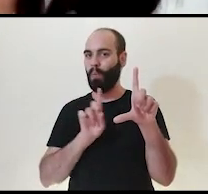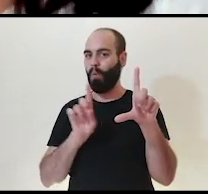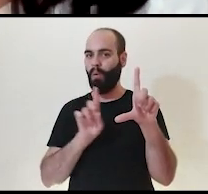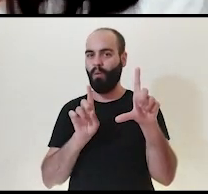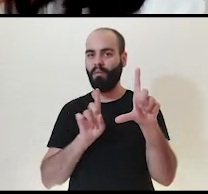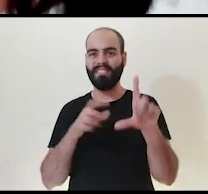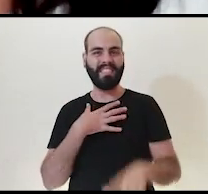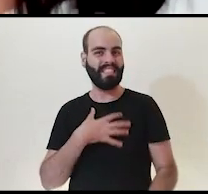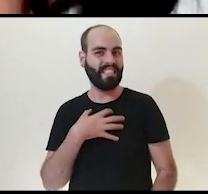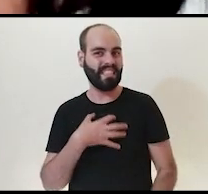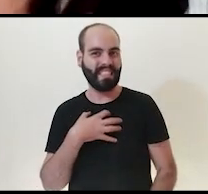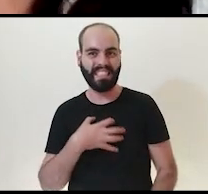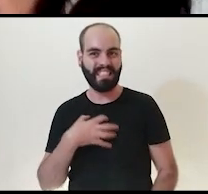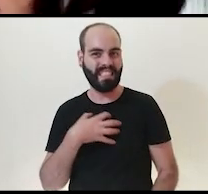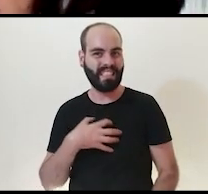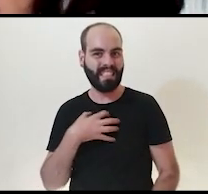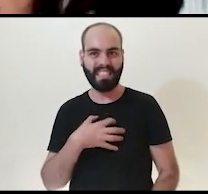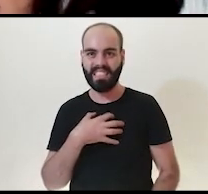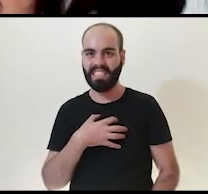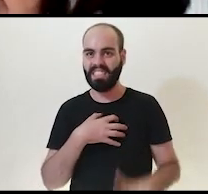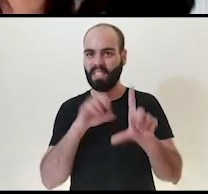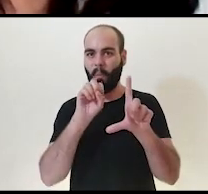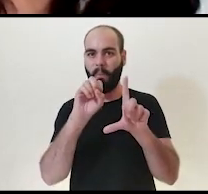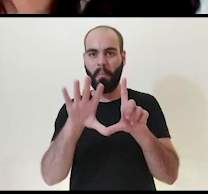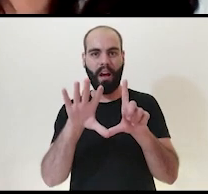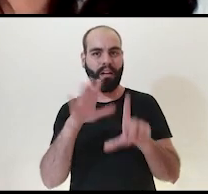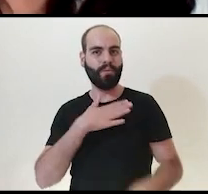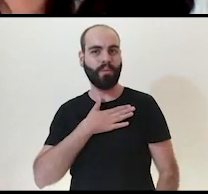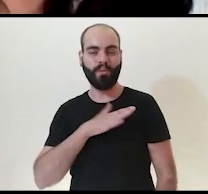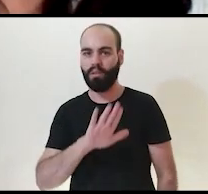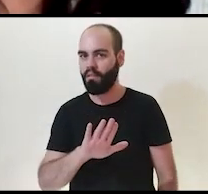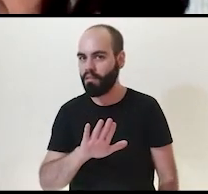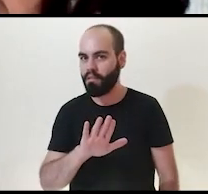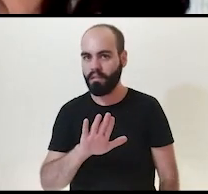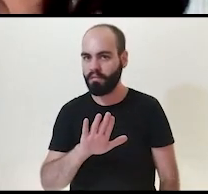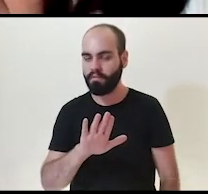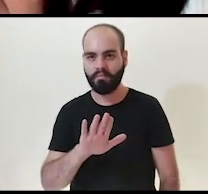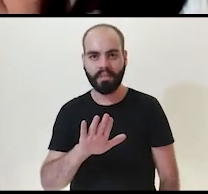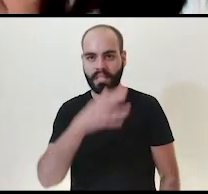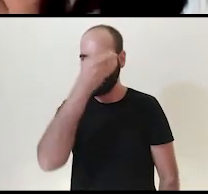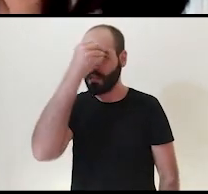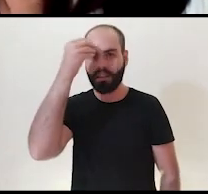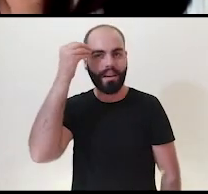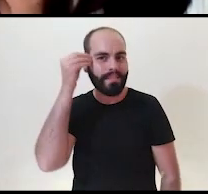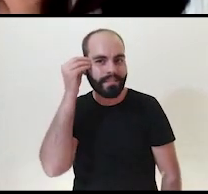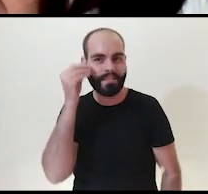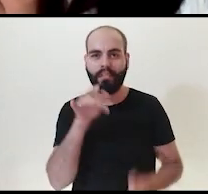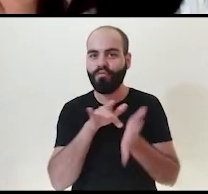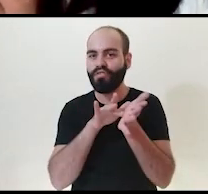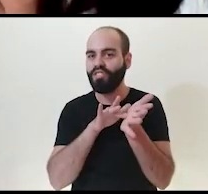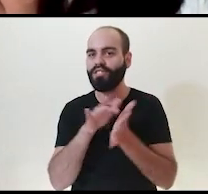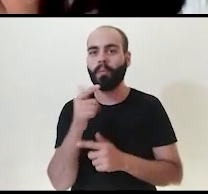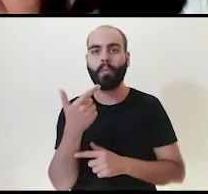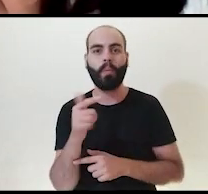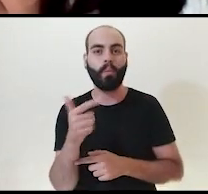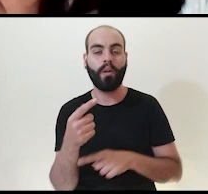Definitivamente eu tenho pavor do flash da câmera. Eu também tenho pavor, eu acho que esqueça que ele existe. Não utilize, porque o flash da